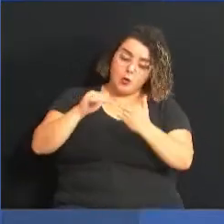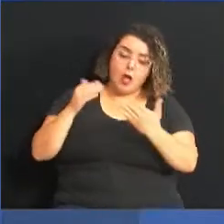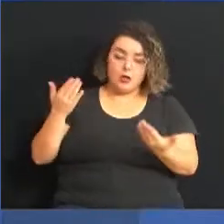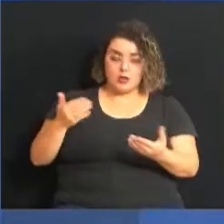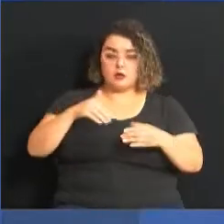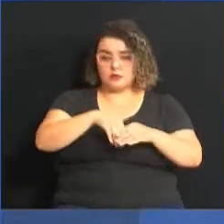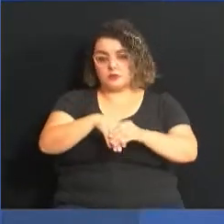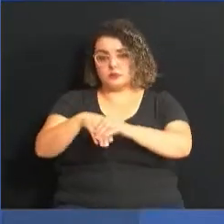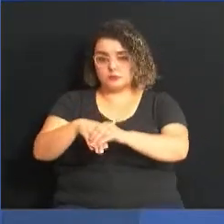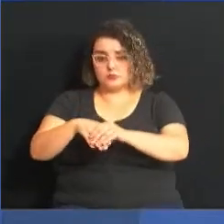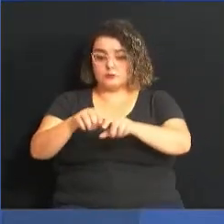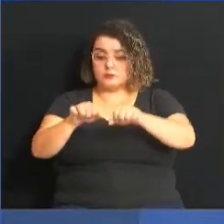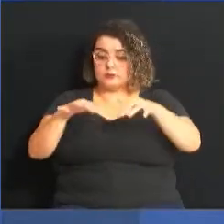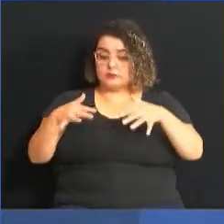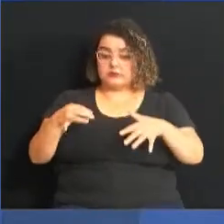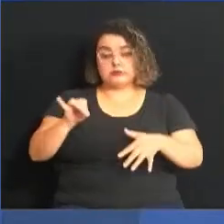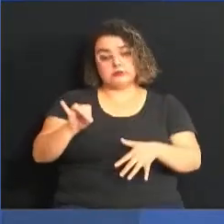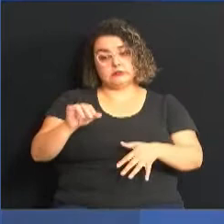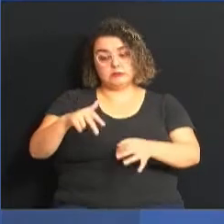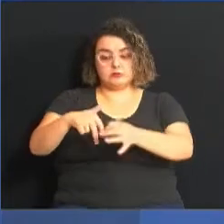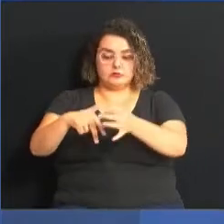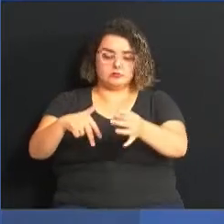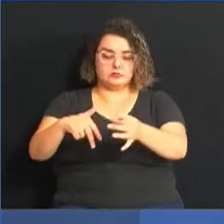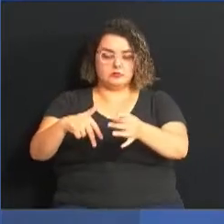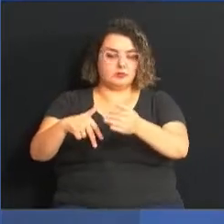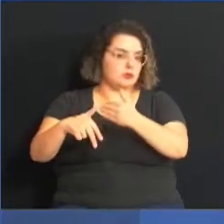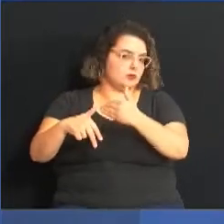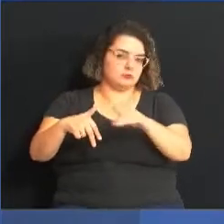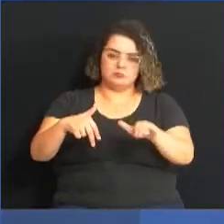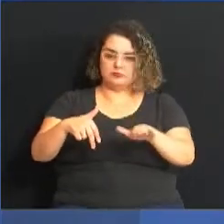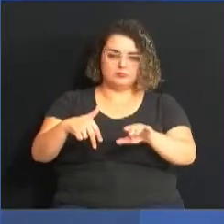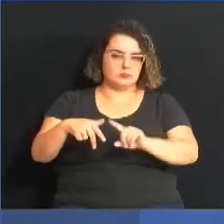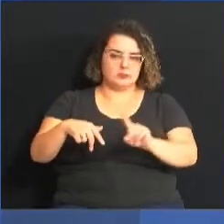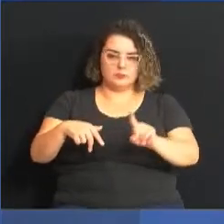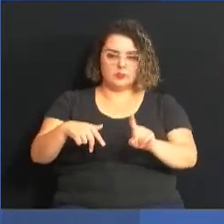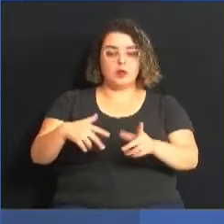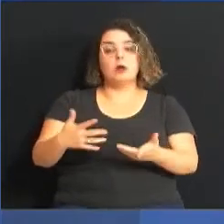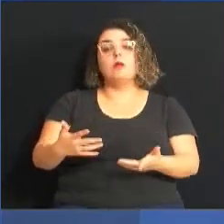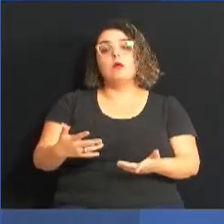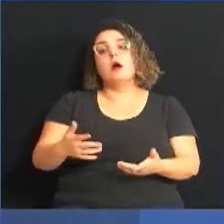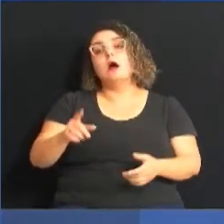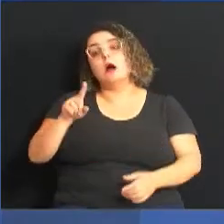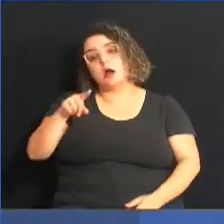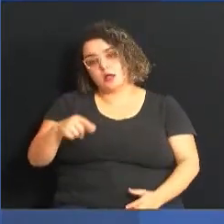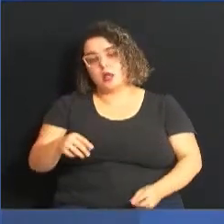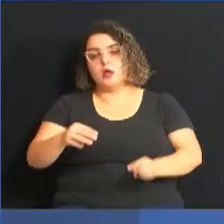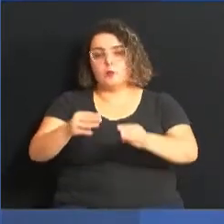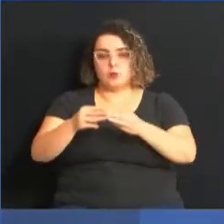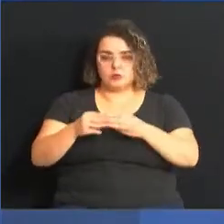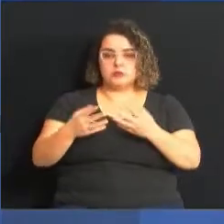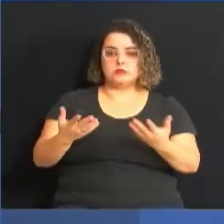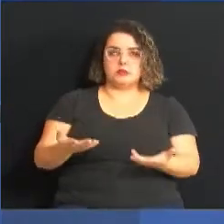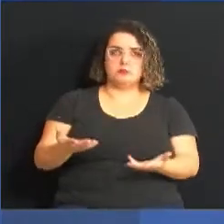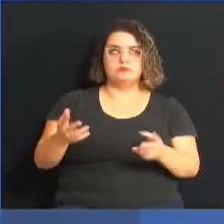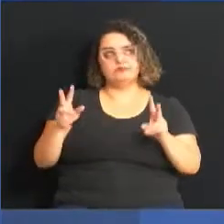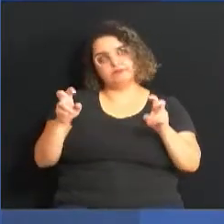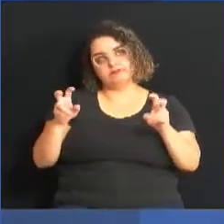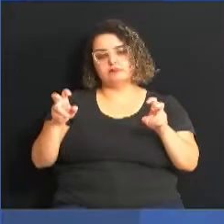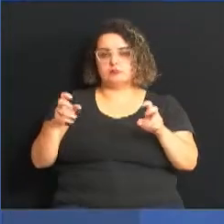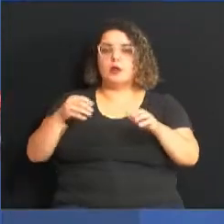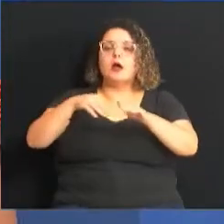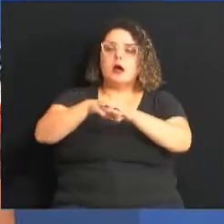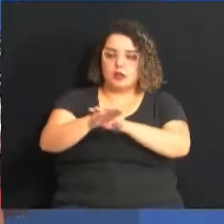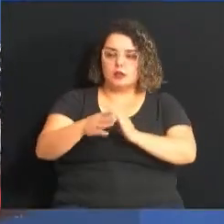plenário. Se ela der parecer desfavorável, essa moção ela é então, digamos que,